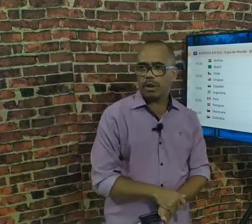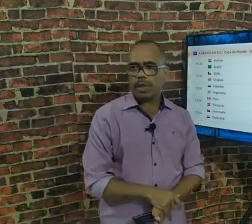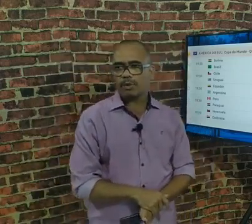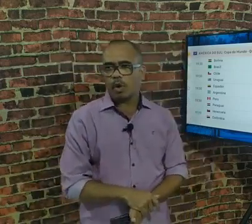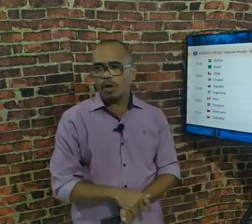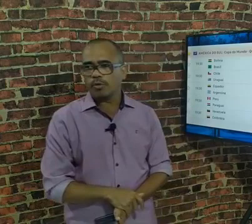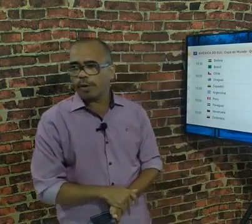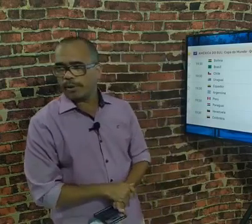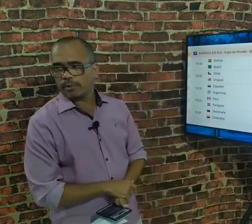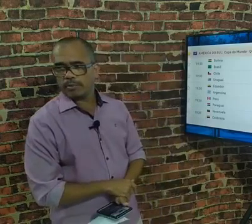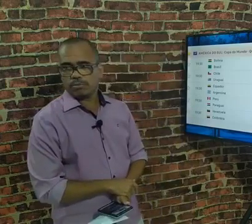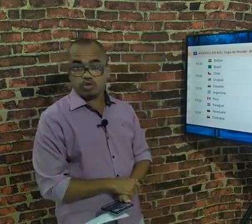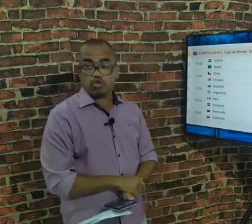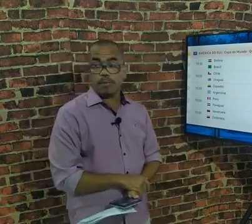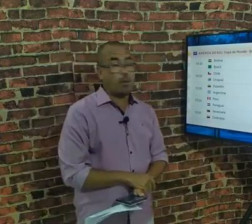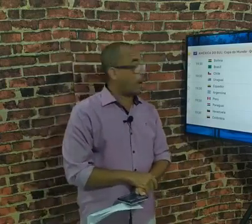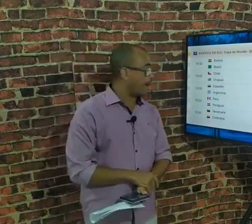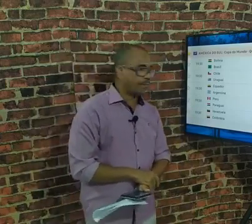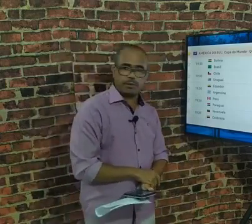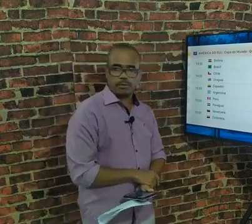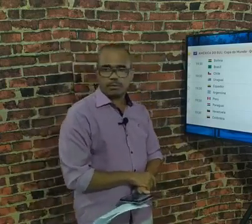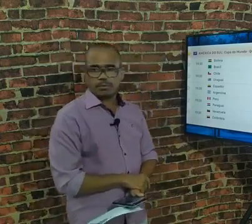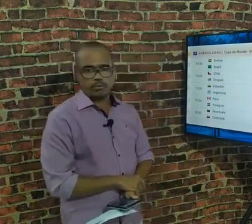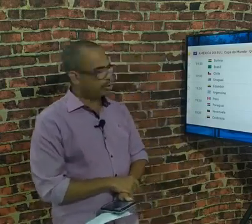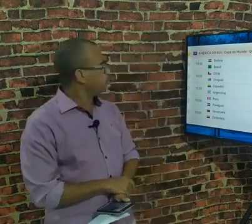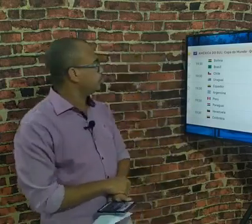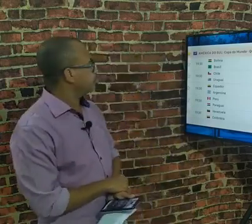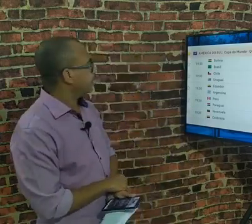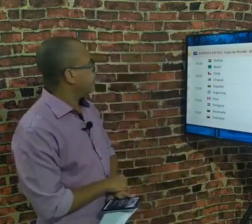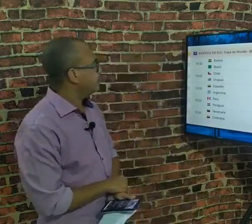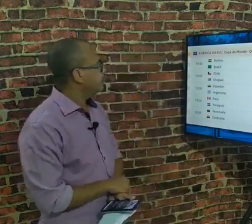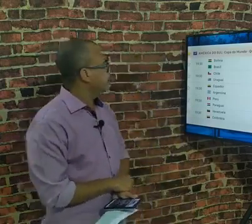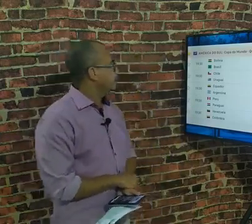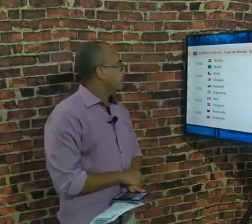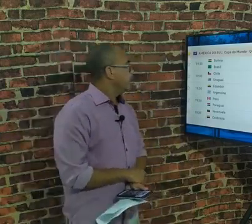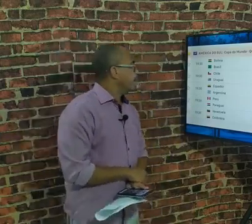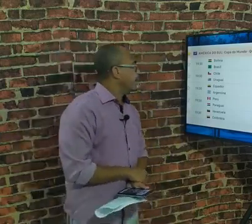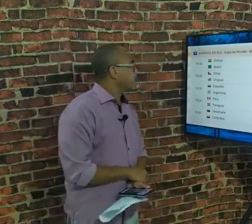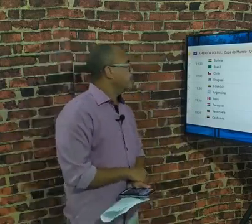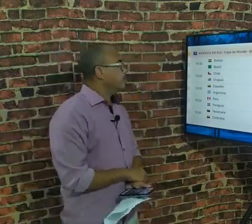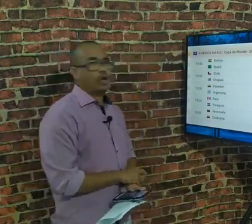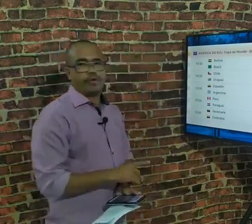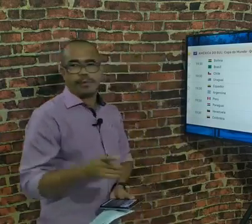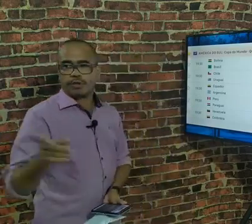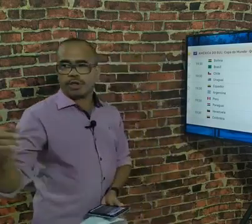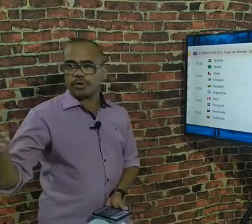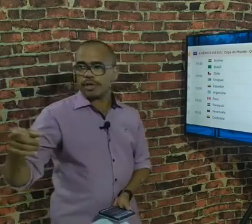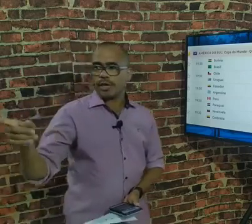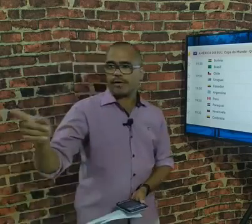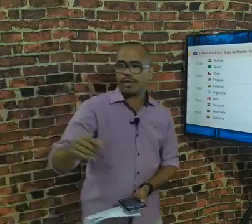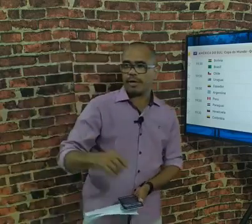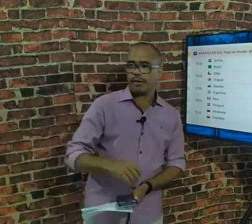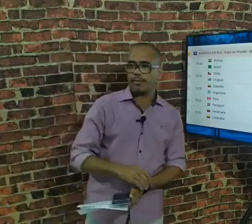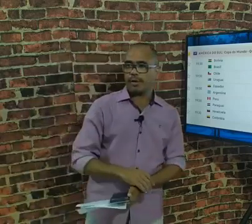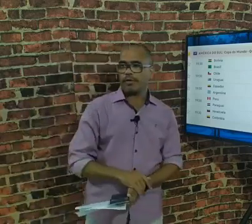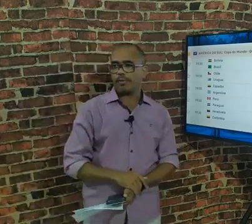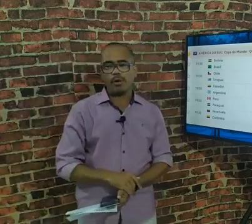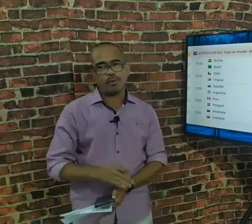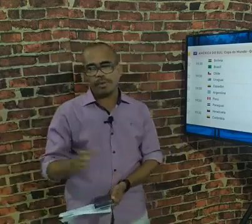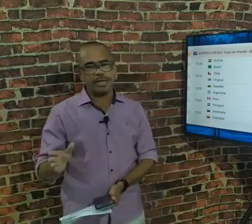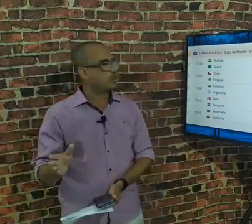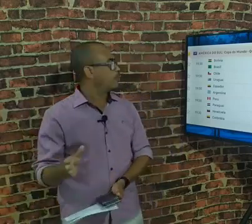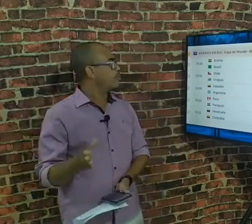Você tá doido mano subiu rápido desistir tá Brasil e Bolívia para vocês dois que eles valem